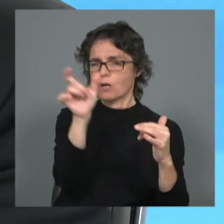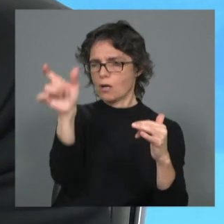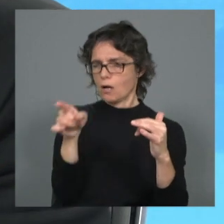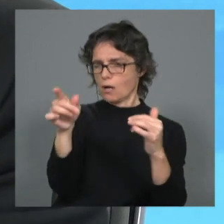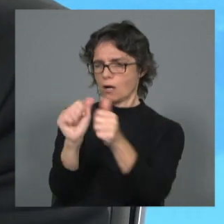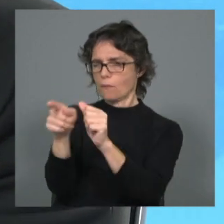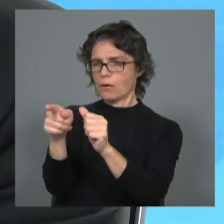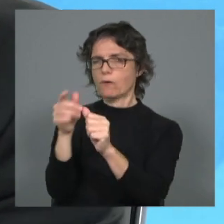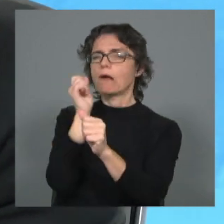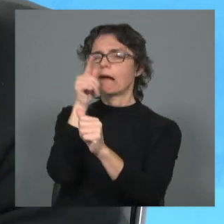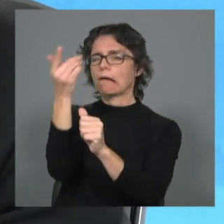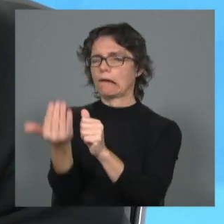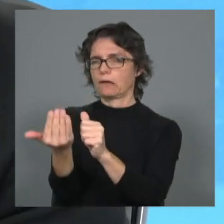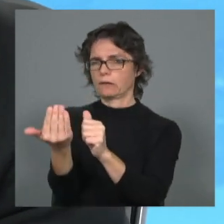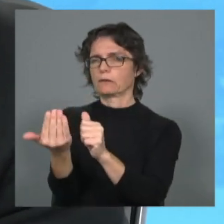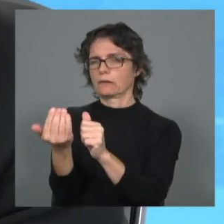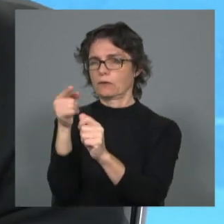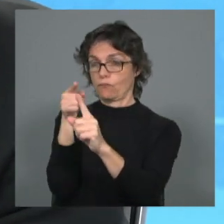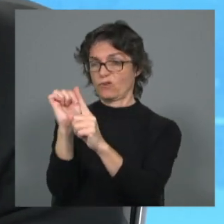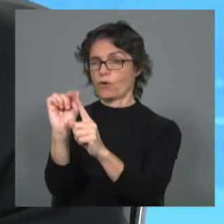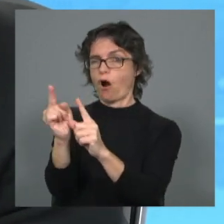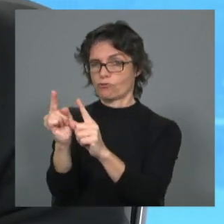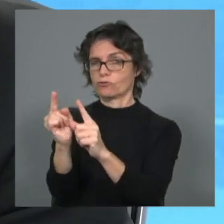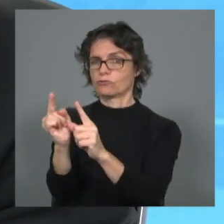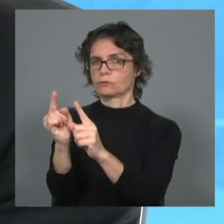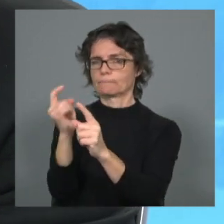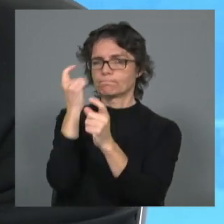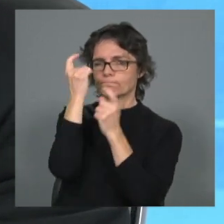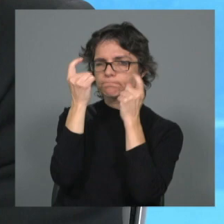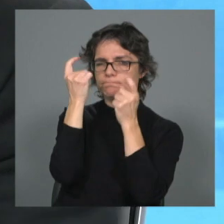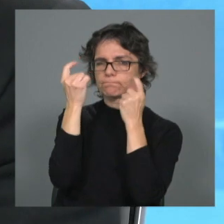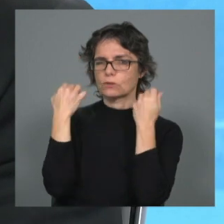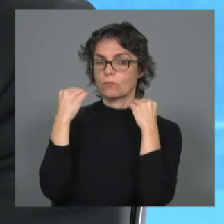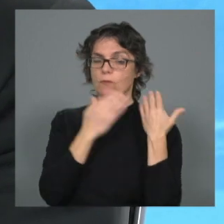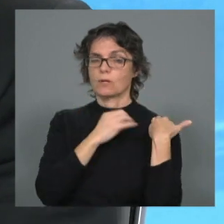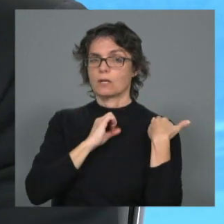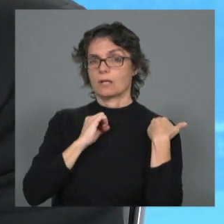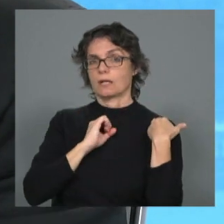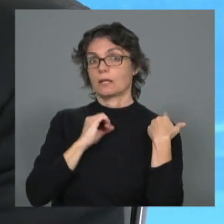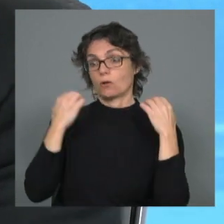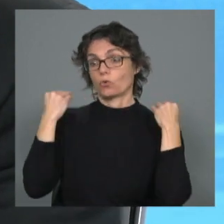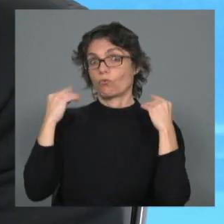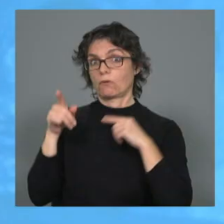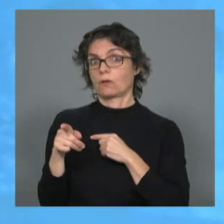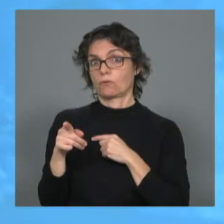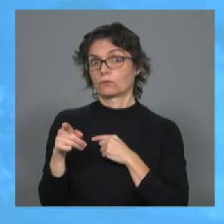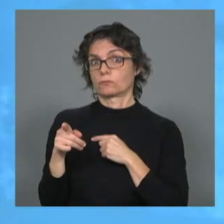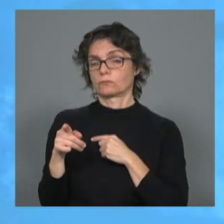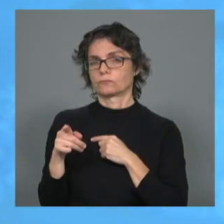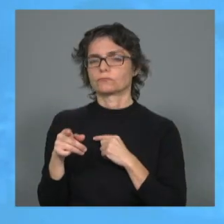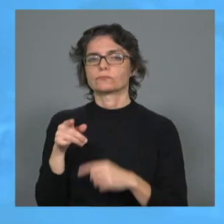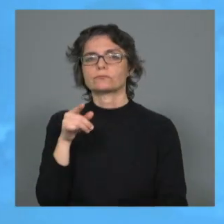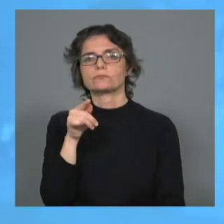este atleta seja, não é? E, nesse sentido, digamos que as táticas, a dimensão